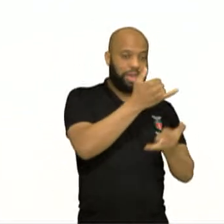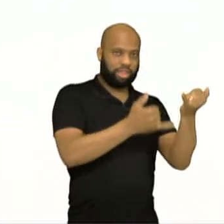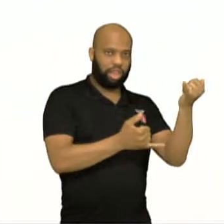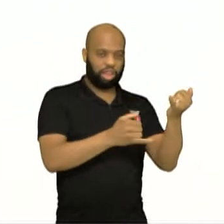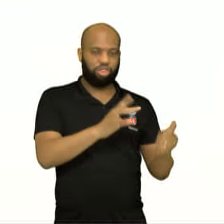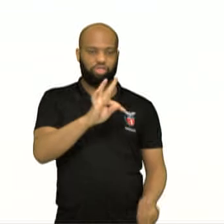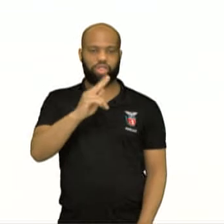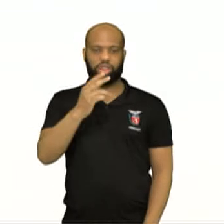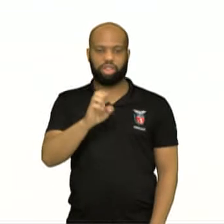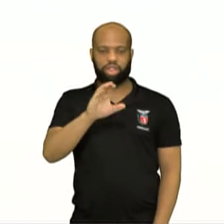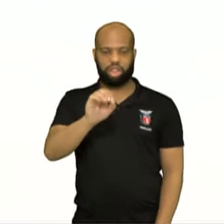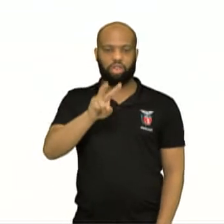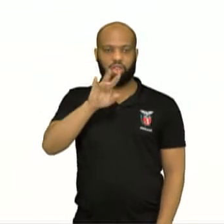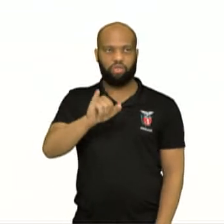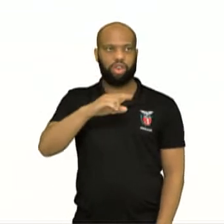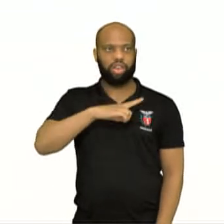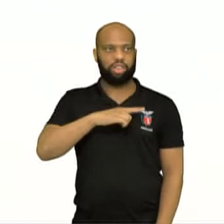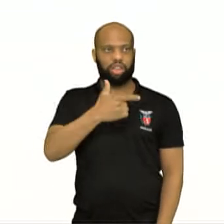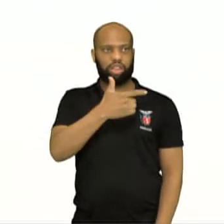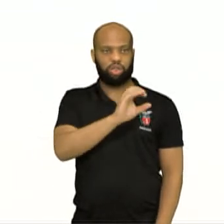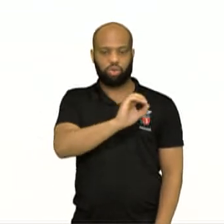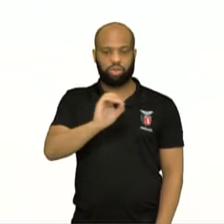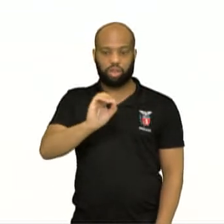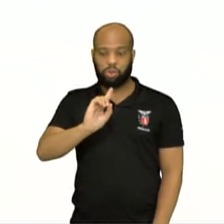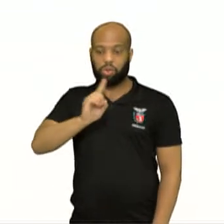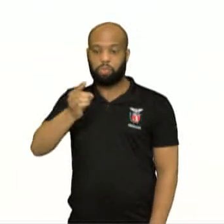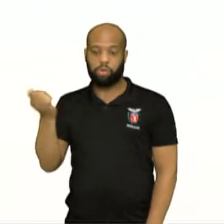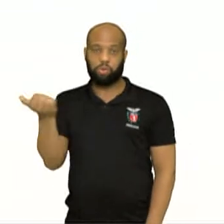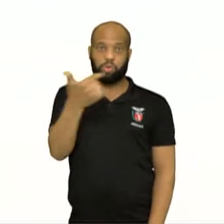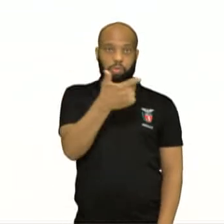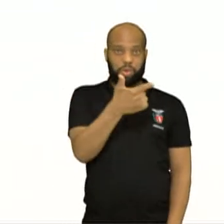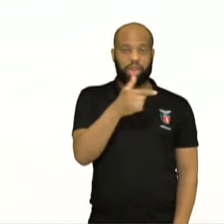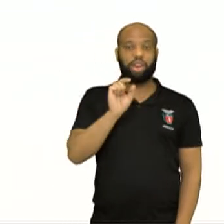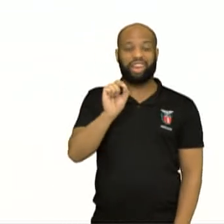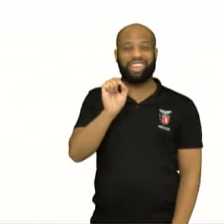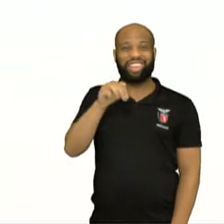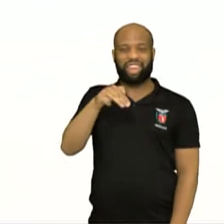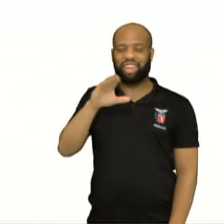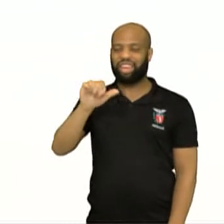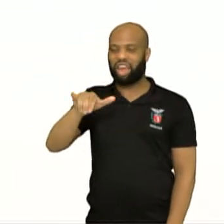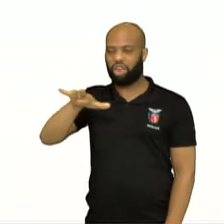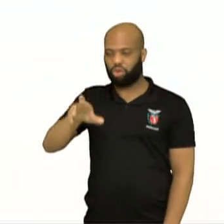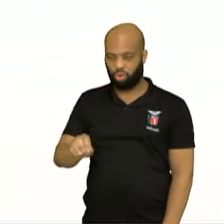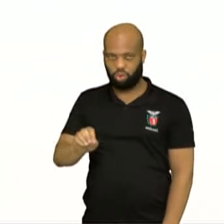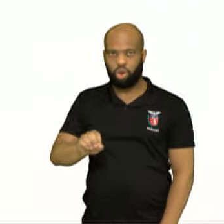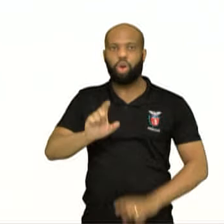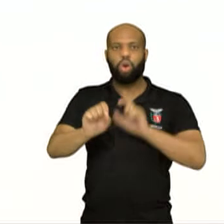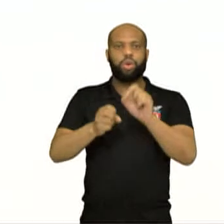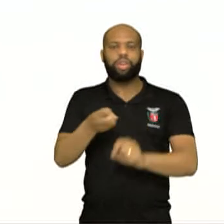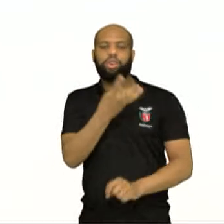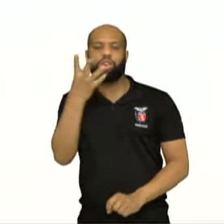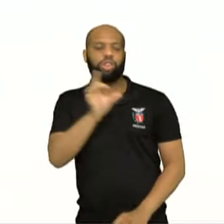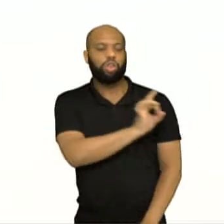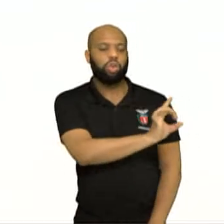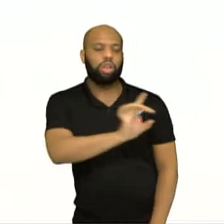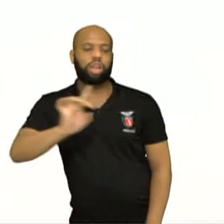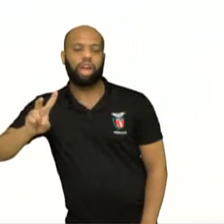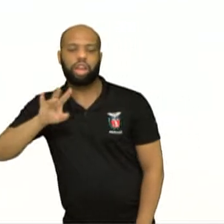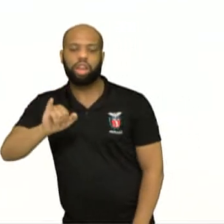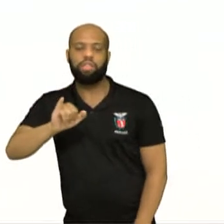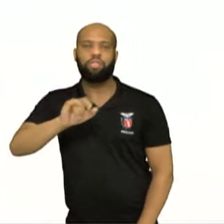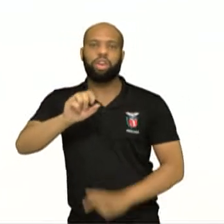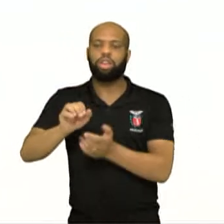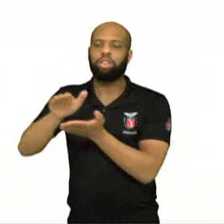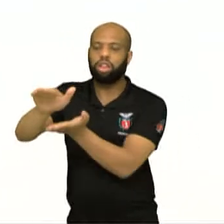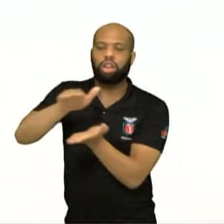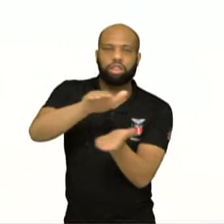receber 200 mil a mais que Caio. Qual quantia cada um receberá?